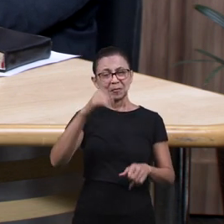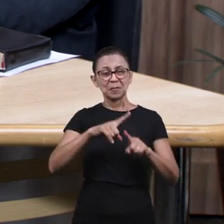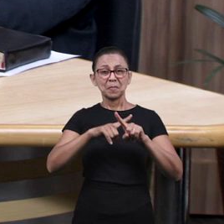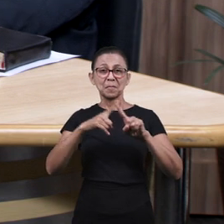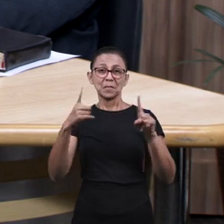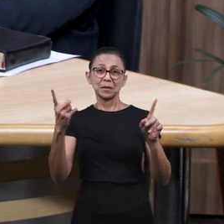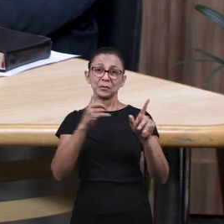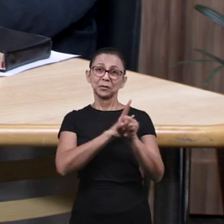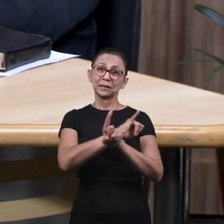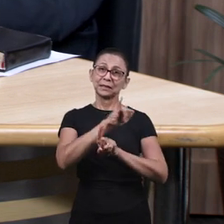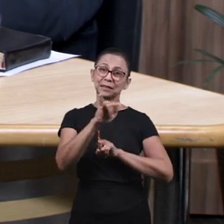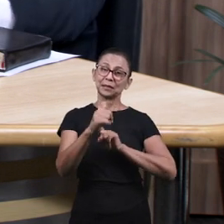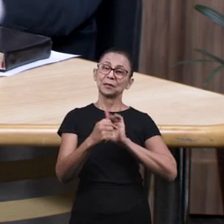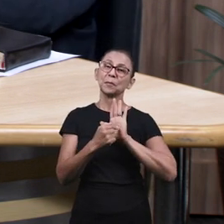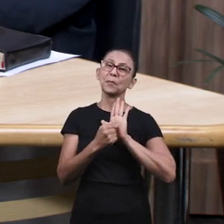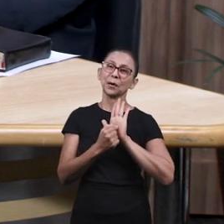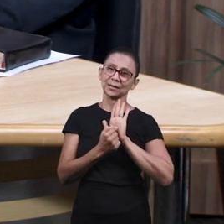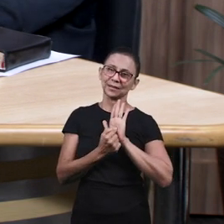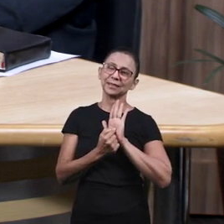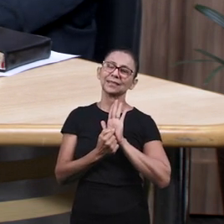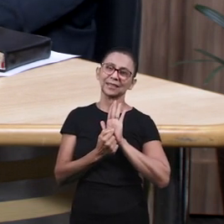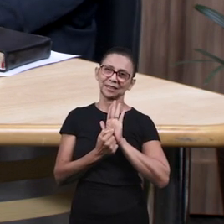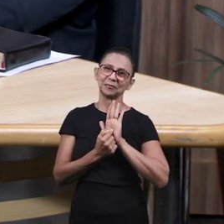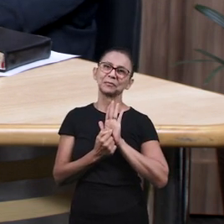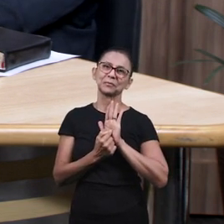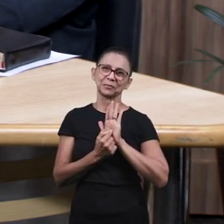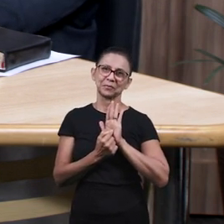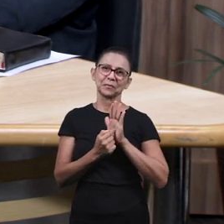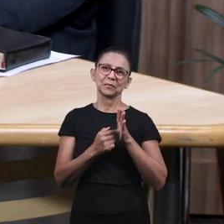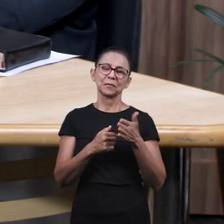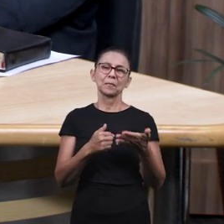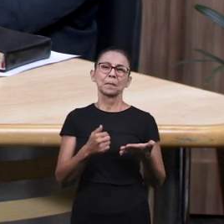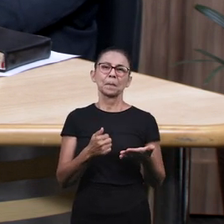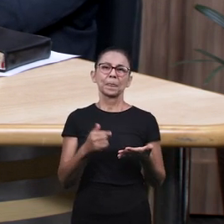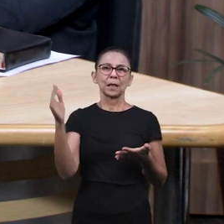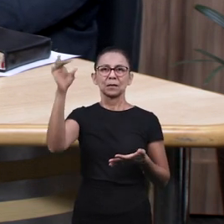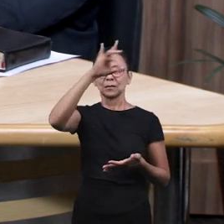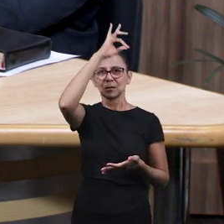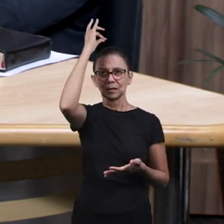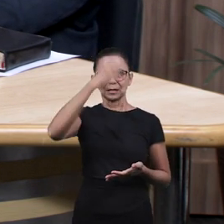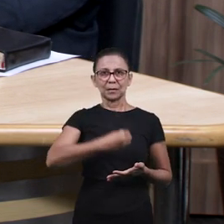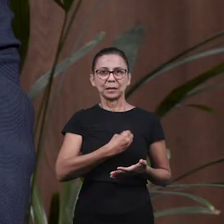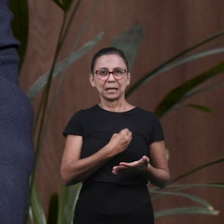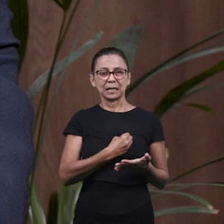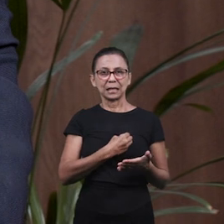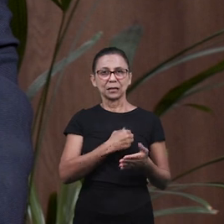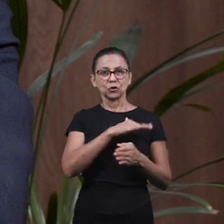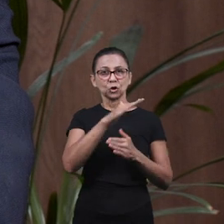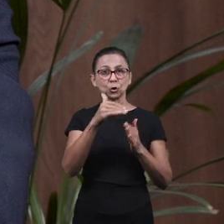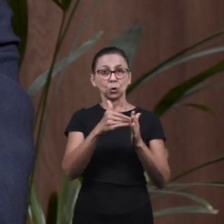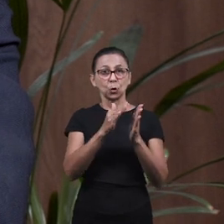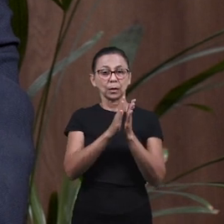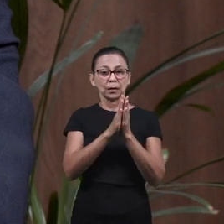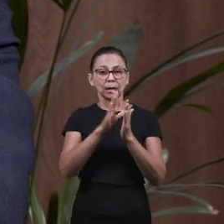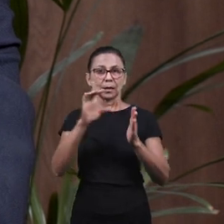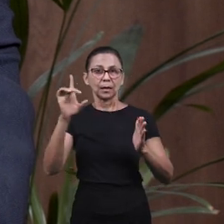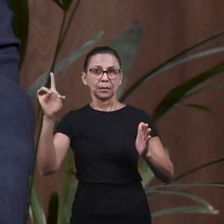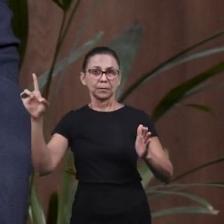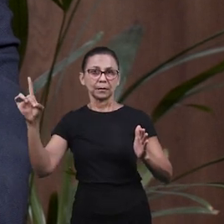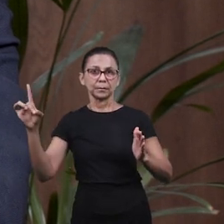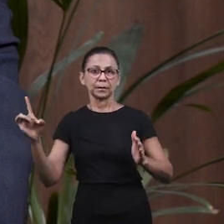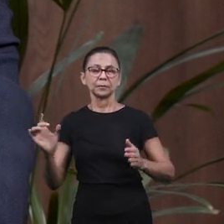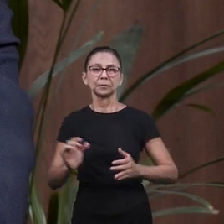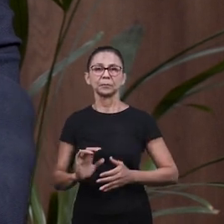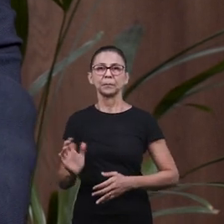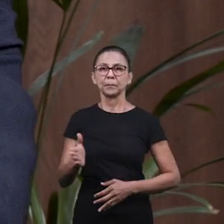Santo está presente em todos os livros da Bíblia. E até mais uma coisa, um registro importante. O Espírito